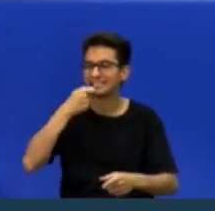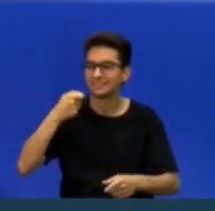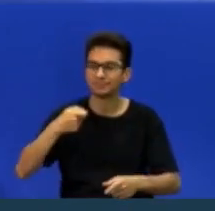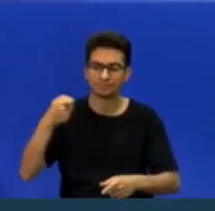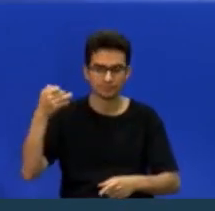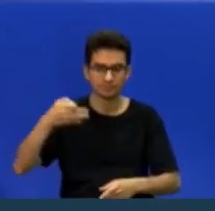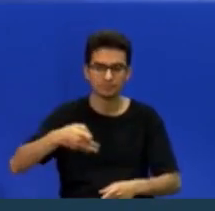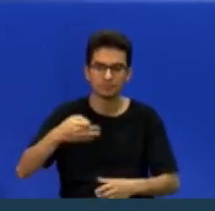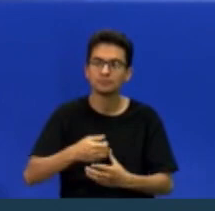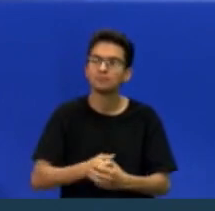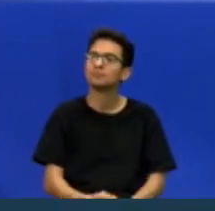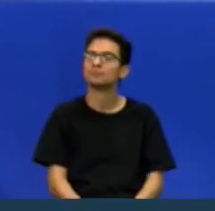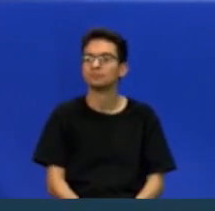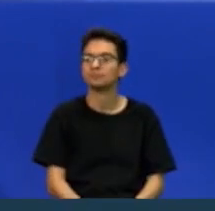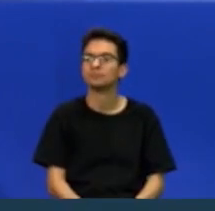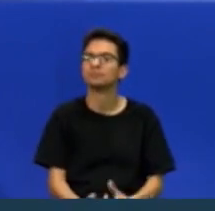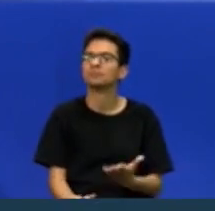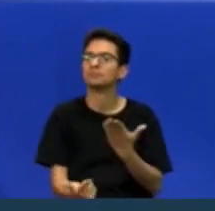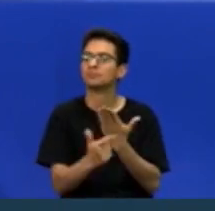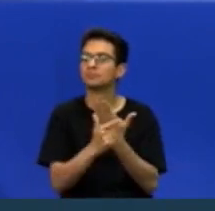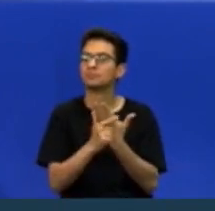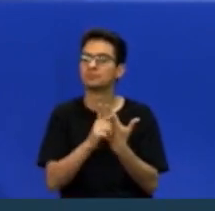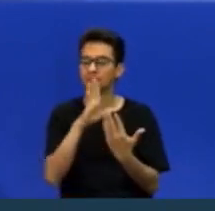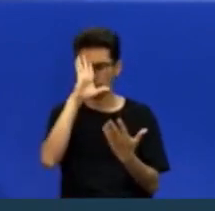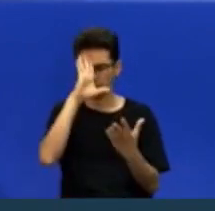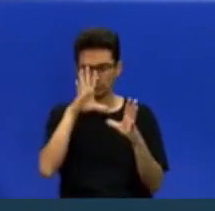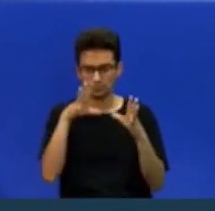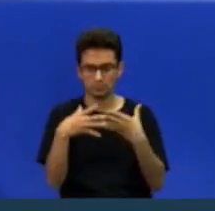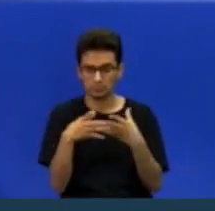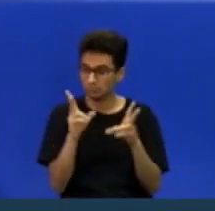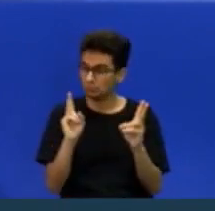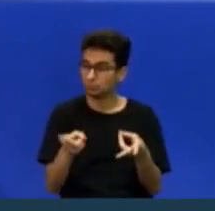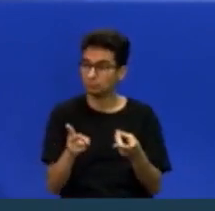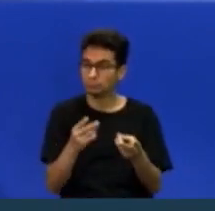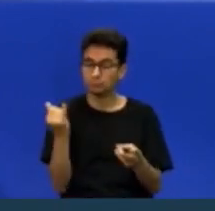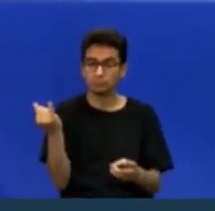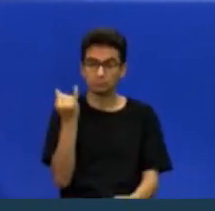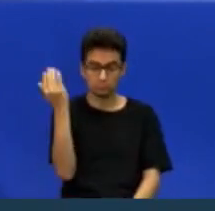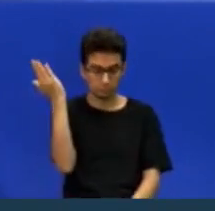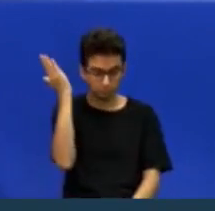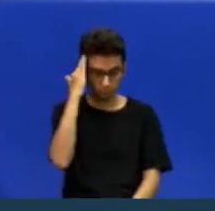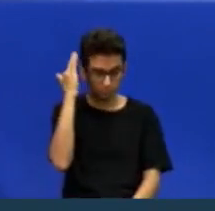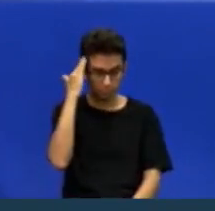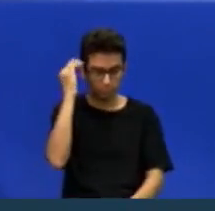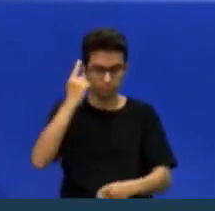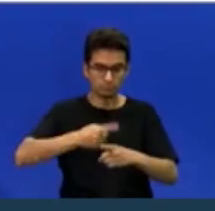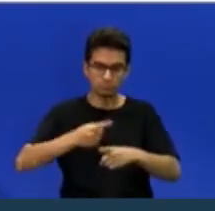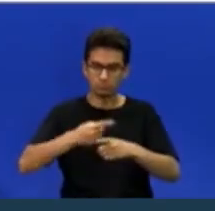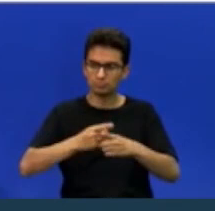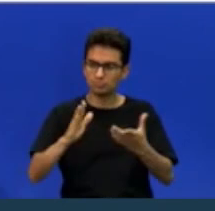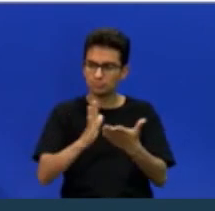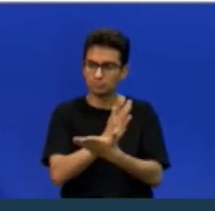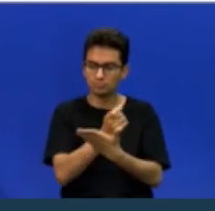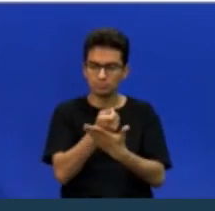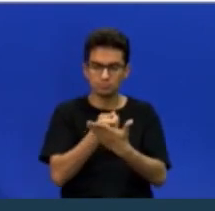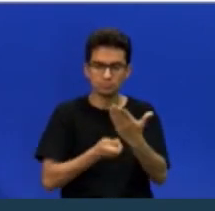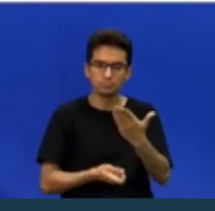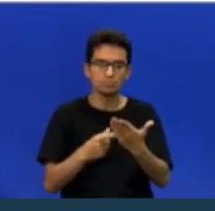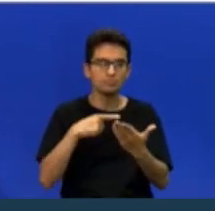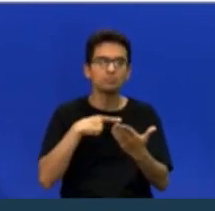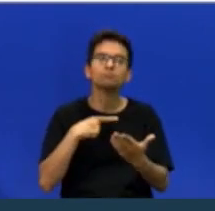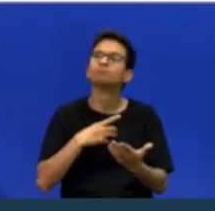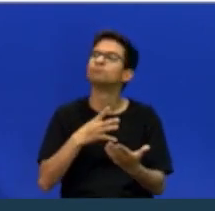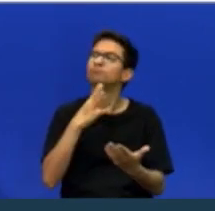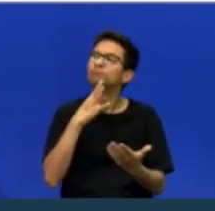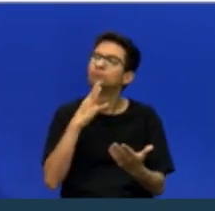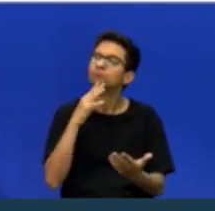O papel dos agentes comunitários de saúde continua sendo muito importante pois muitos são autores e